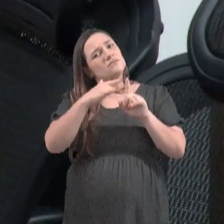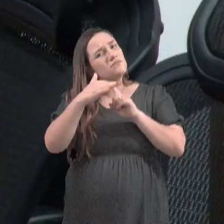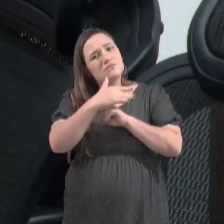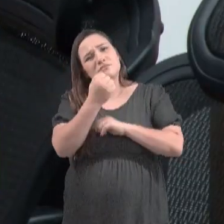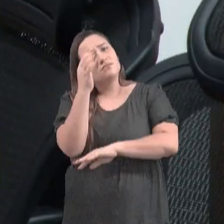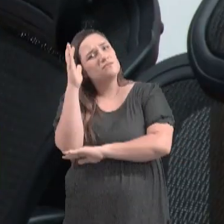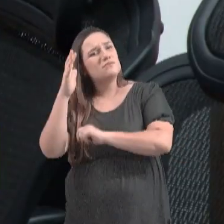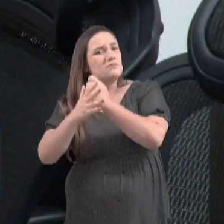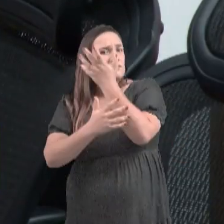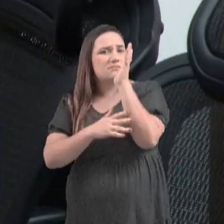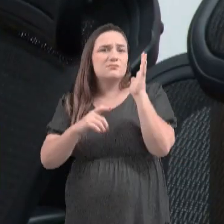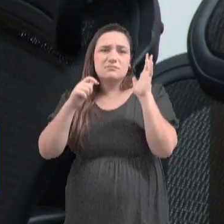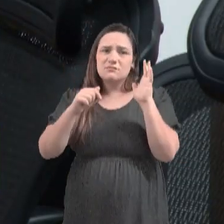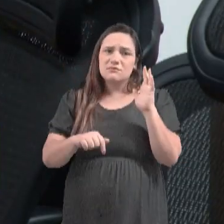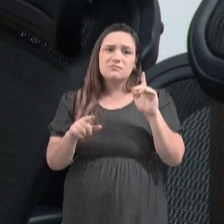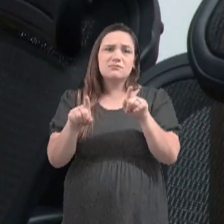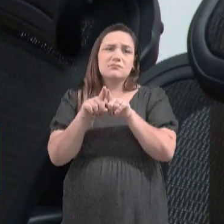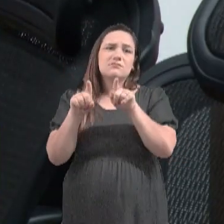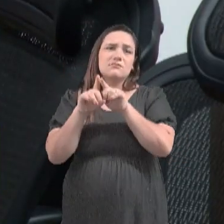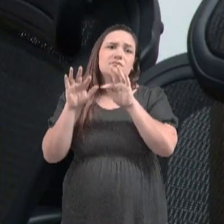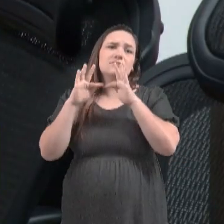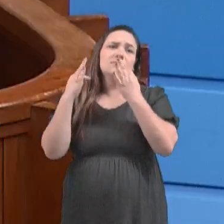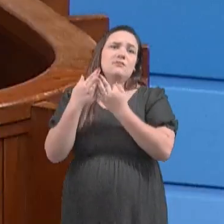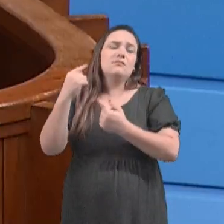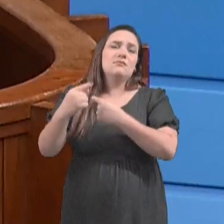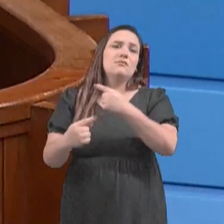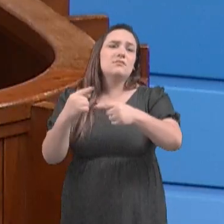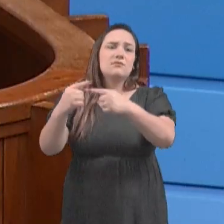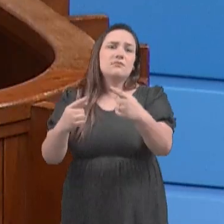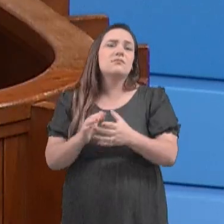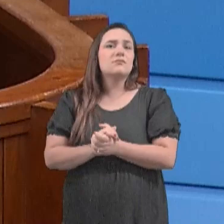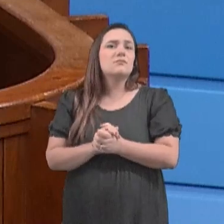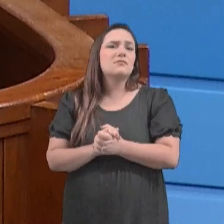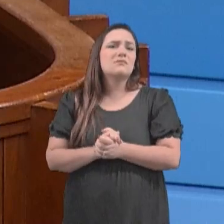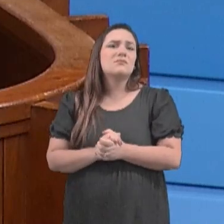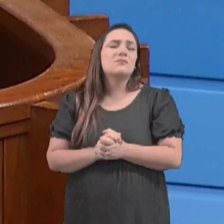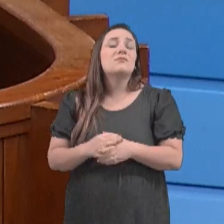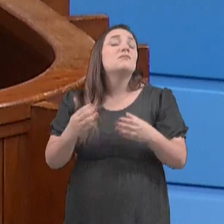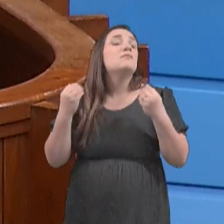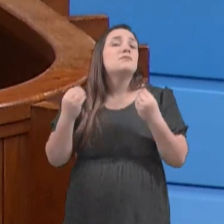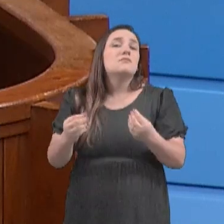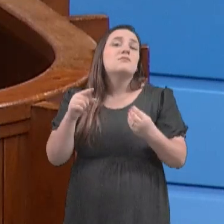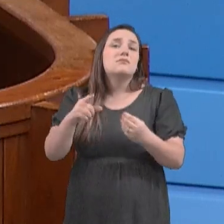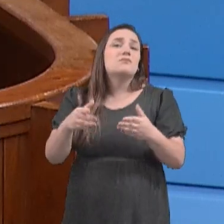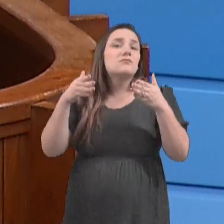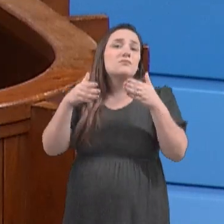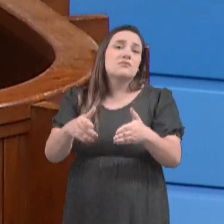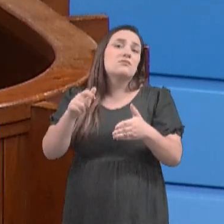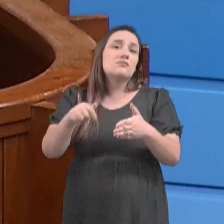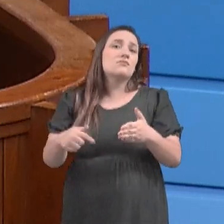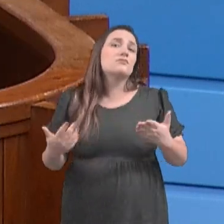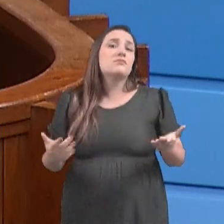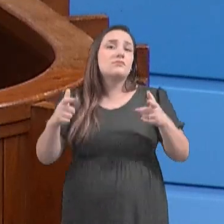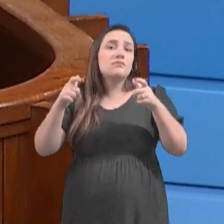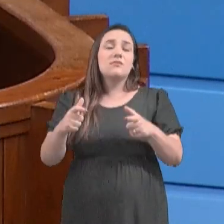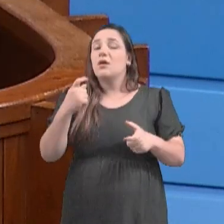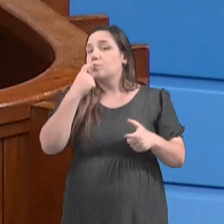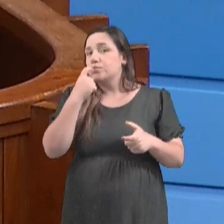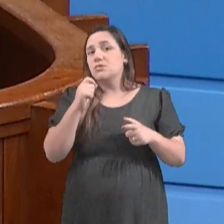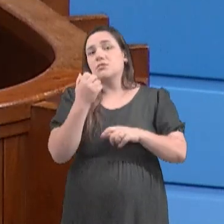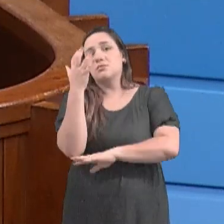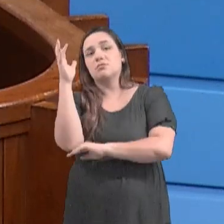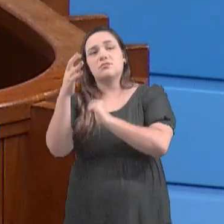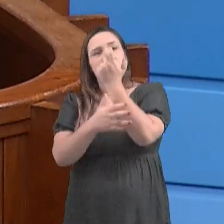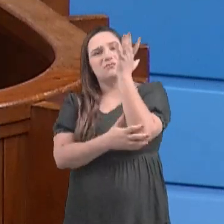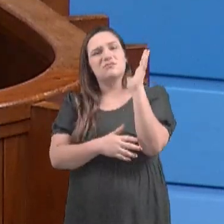com esta e com as futuras gerações. Qual o sentido de você chegar aqui nesse ambiente, que é